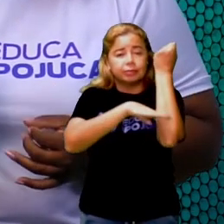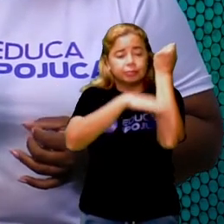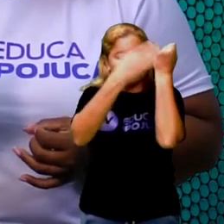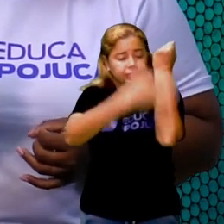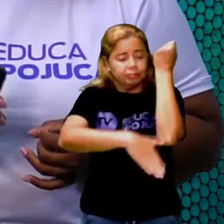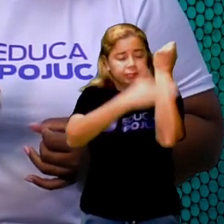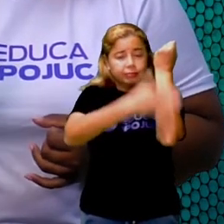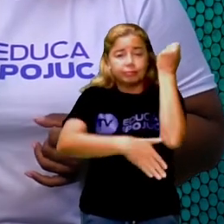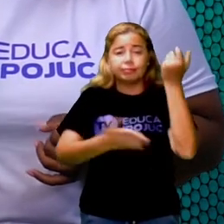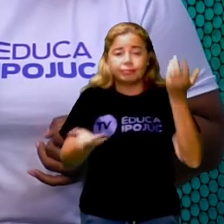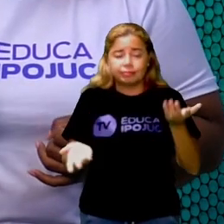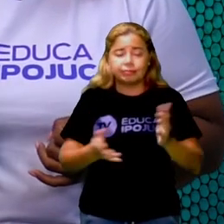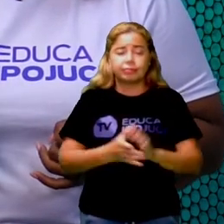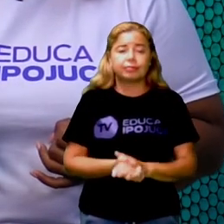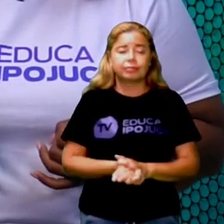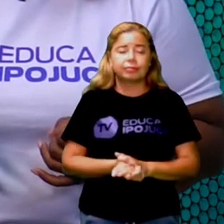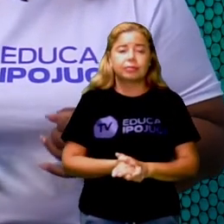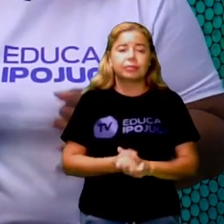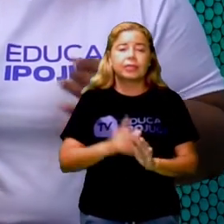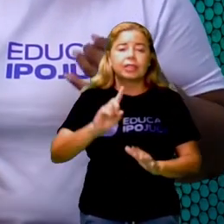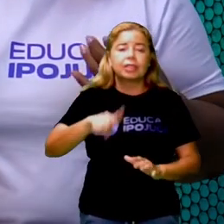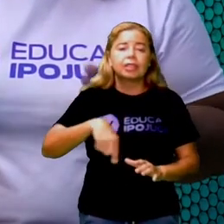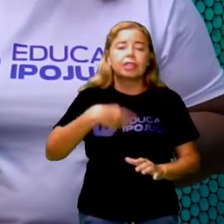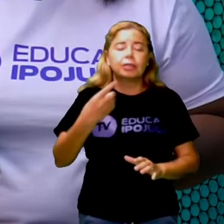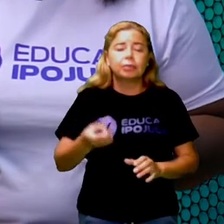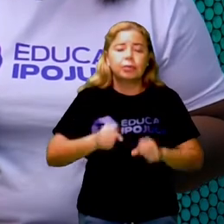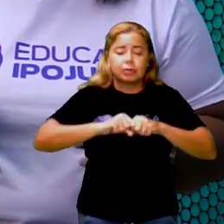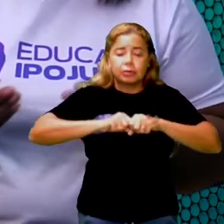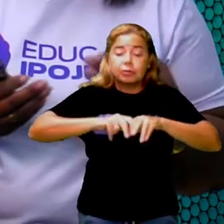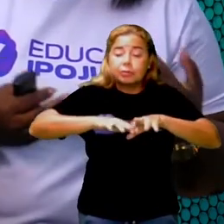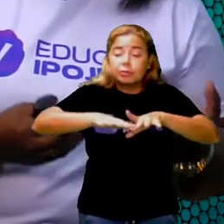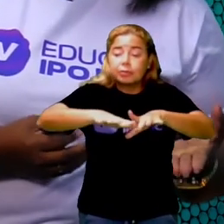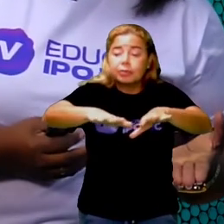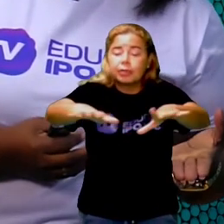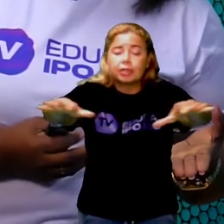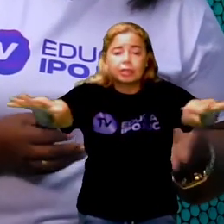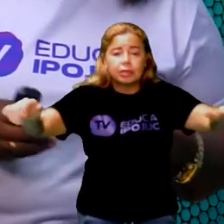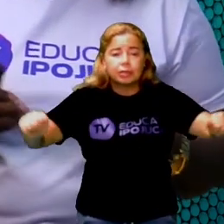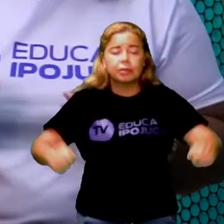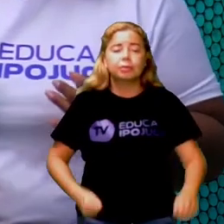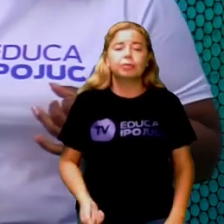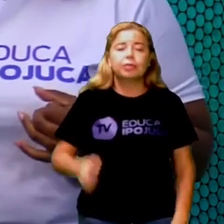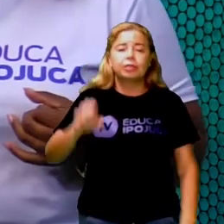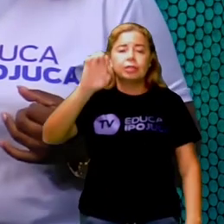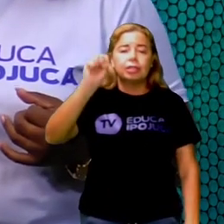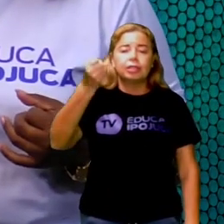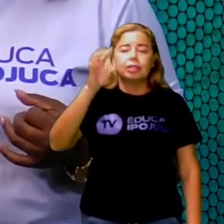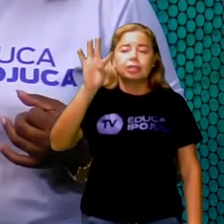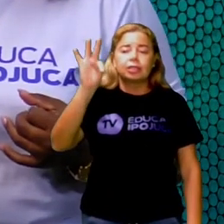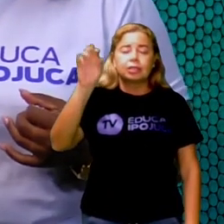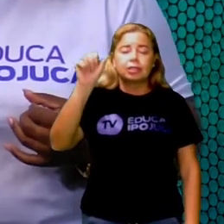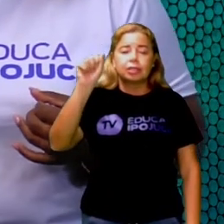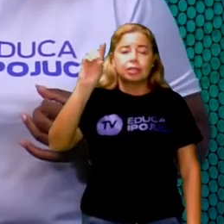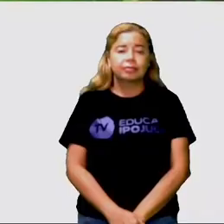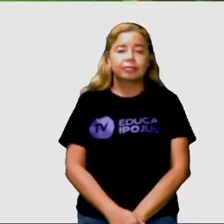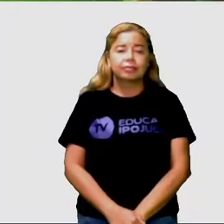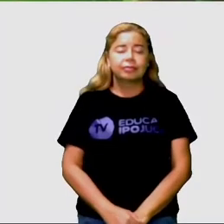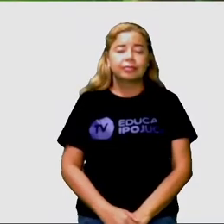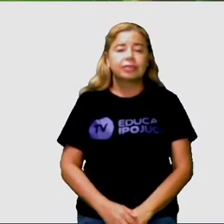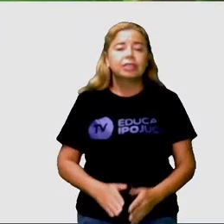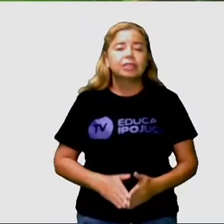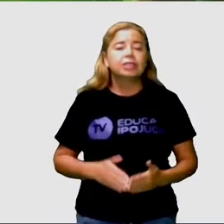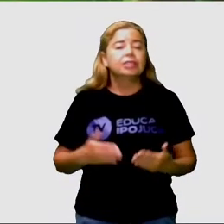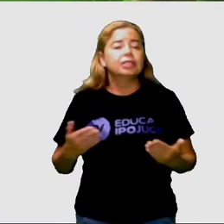né? E em seguida se propagou pelos Estados Unidos e Europa.